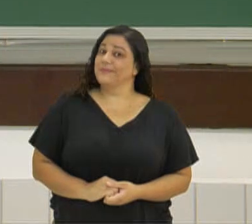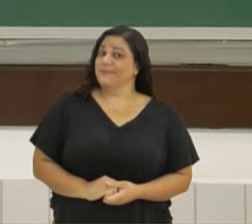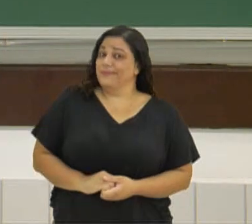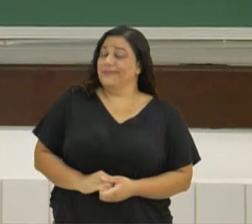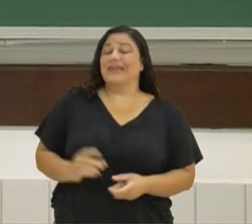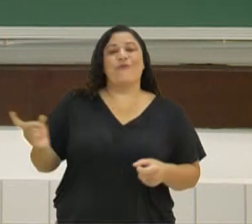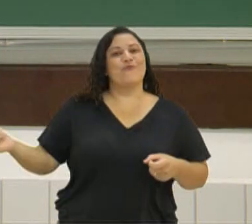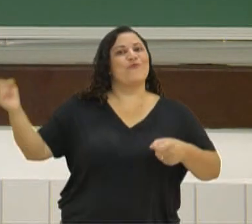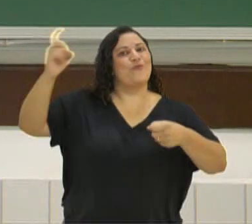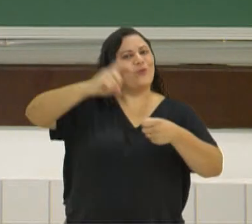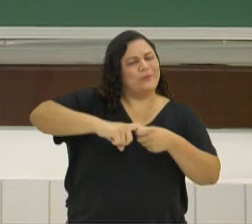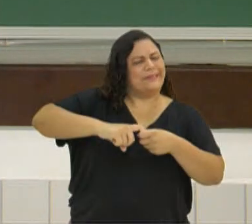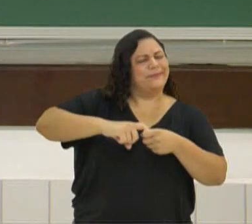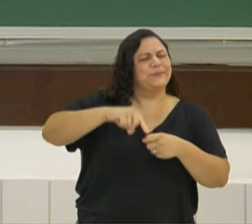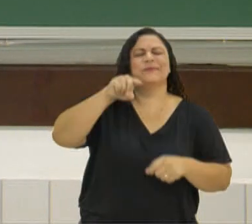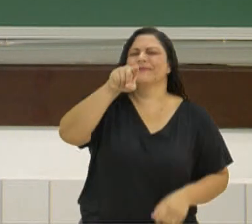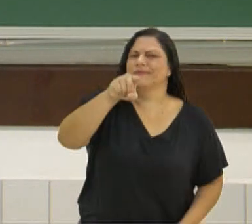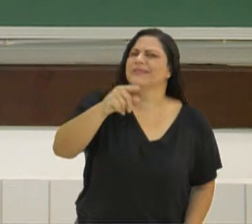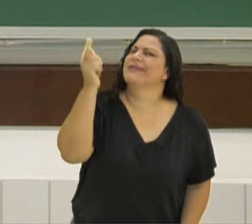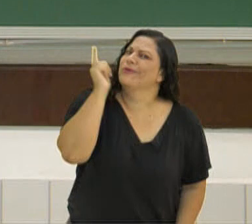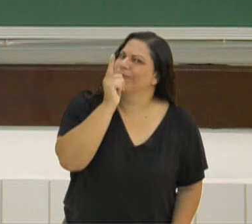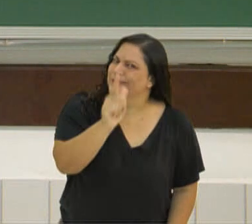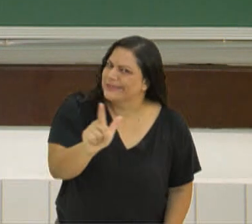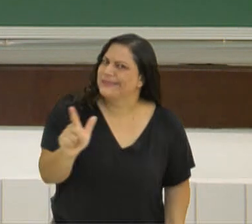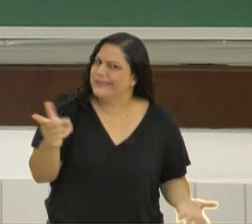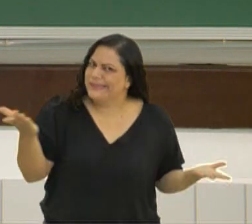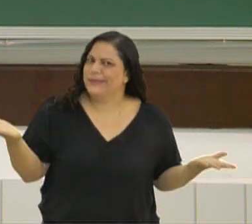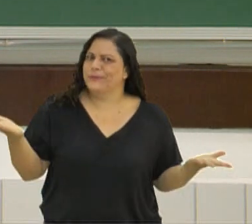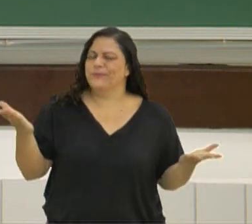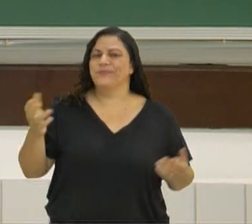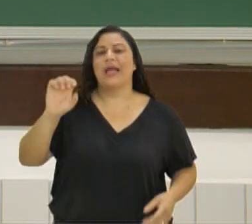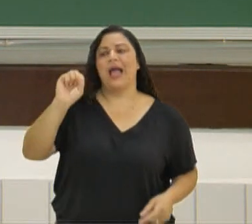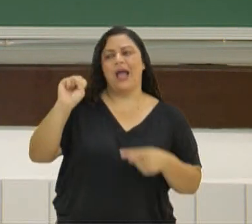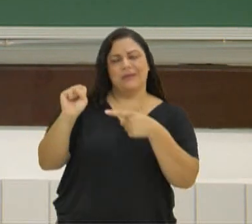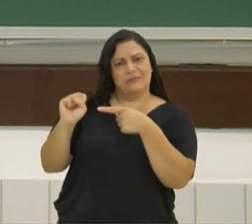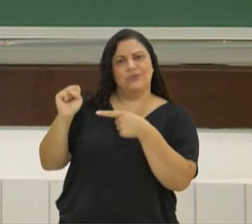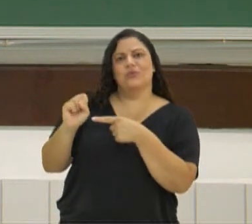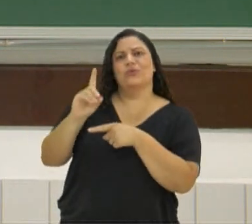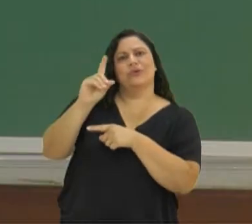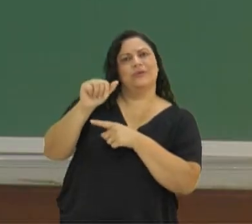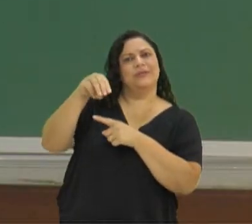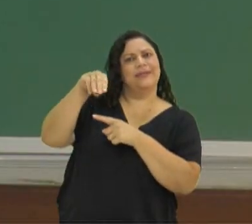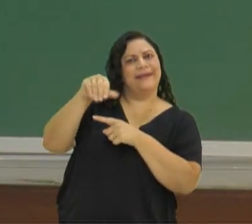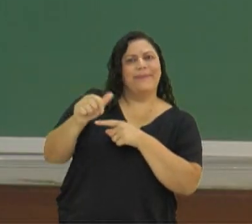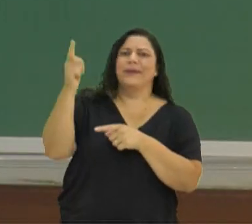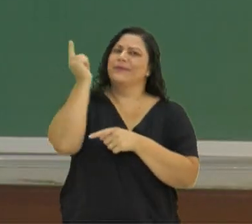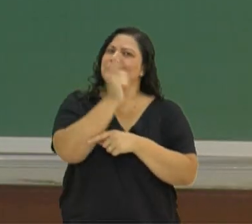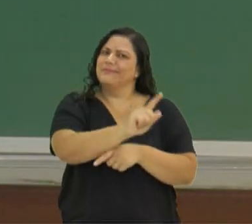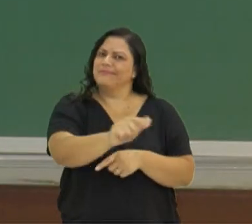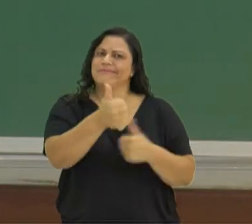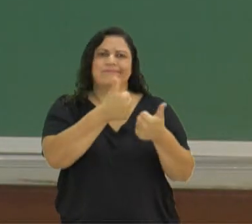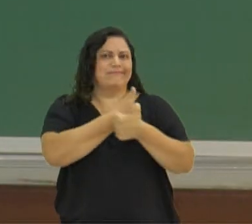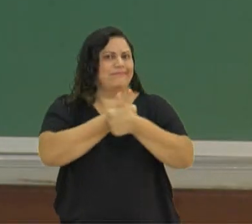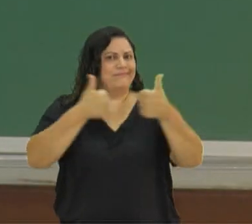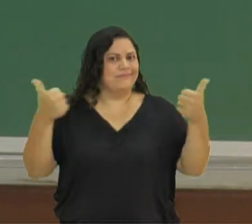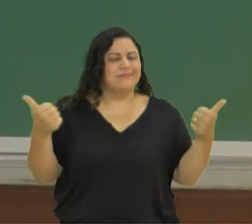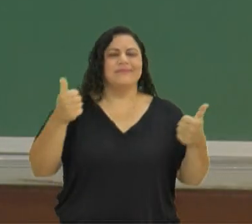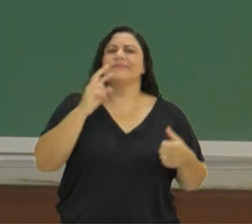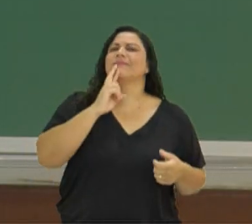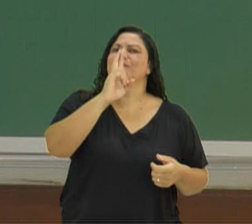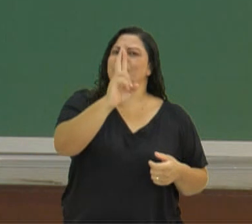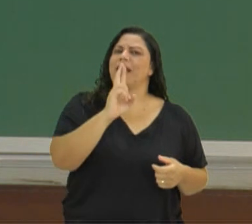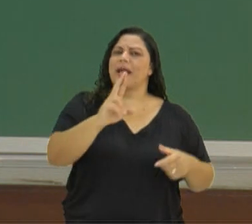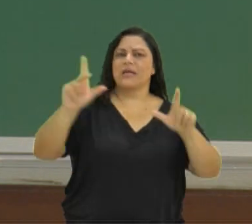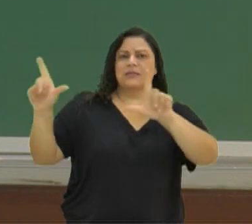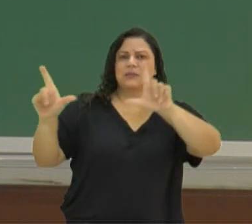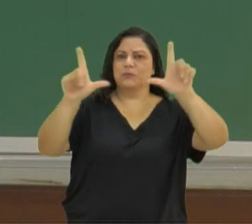Muito bem, estamos de volta. E aí, você conseguiu realizar o desafio das 8 damas? Conseguiu? Perfeito. Então vamos lá para a resposta. Vamos ver se você